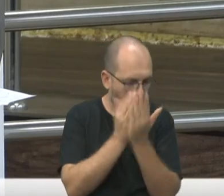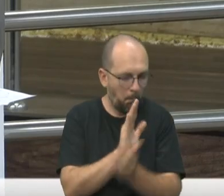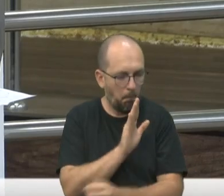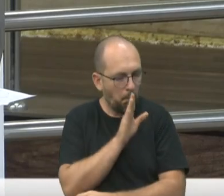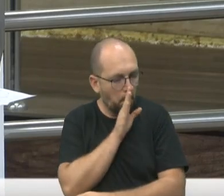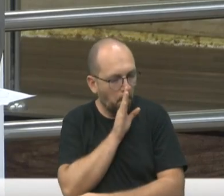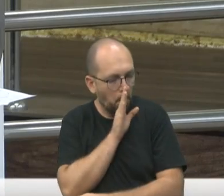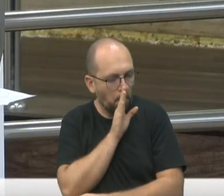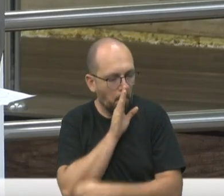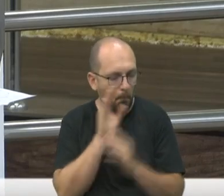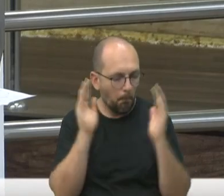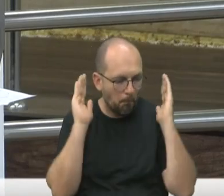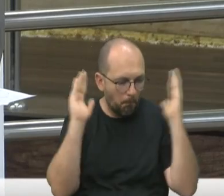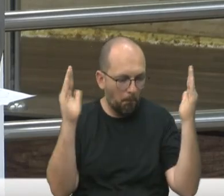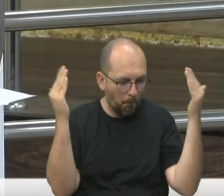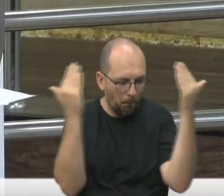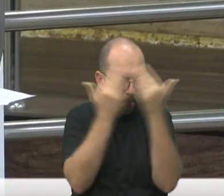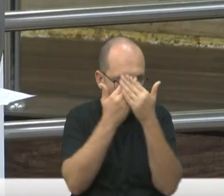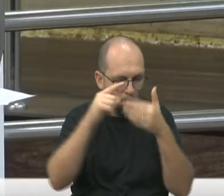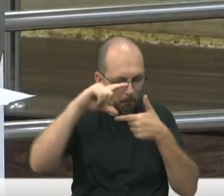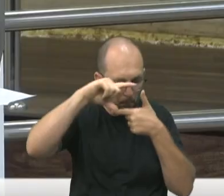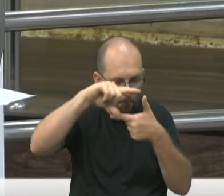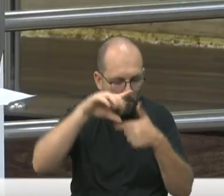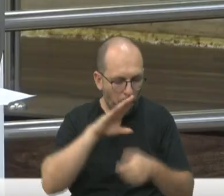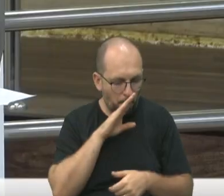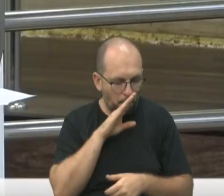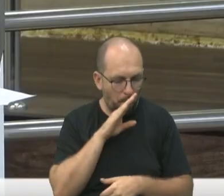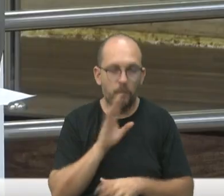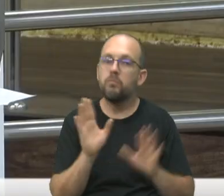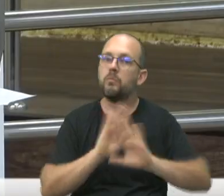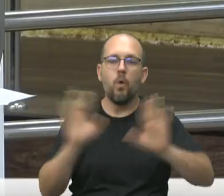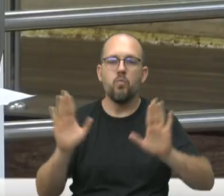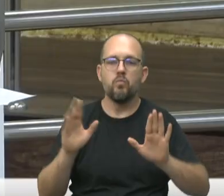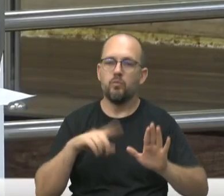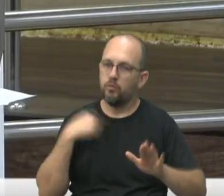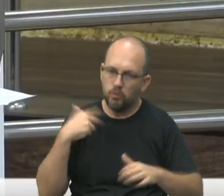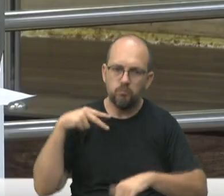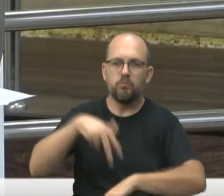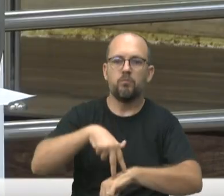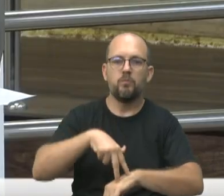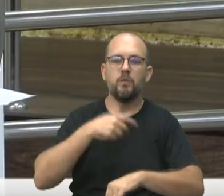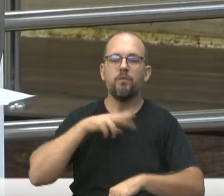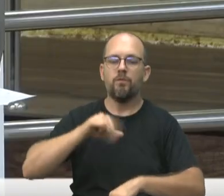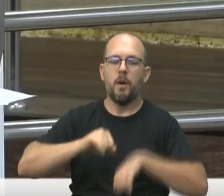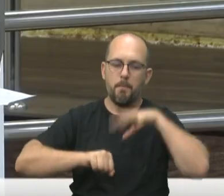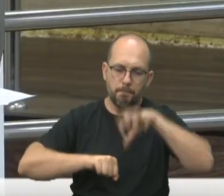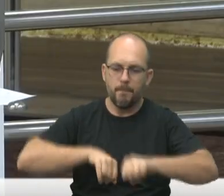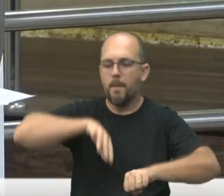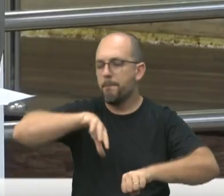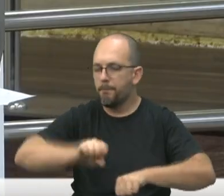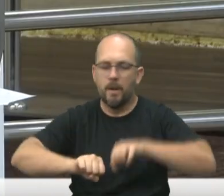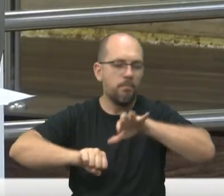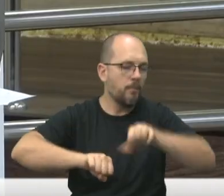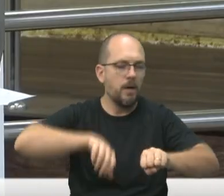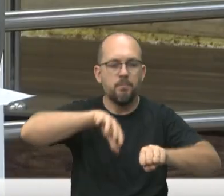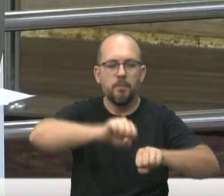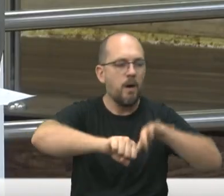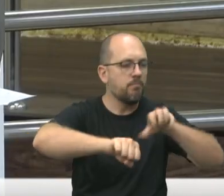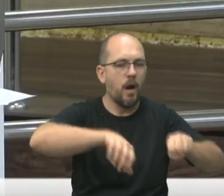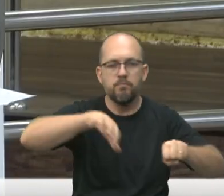calar em 4 paredes ou fora dos microfones. A partir de agora, a gente só vai ocupar cada vez mais espaços